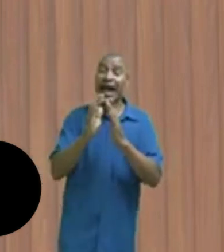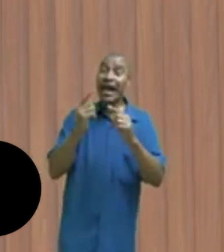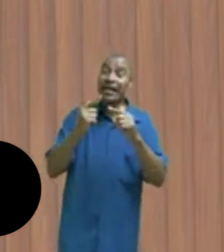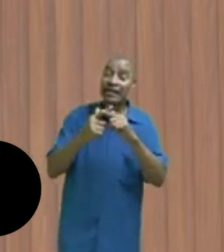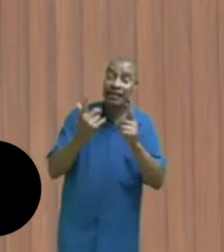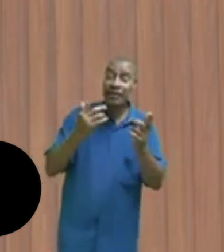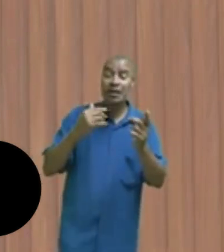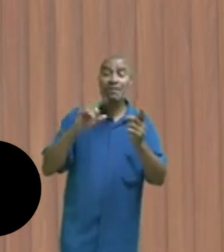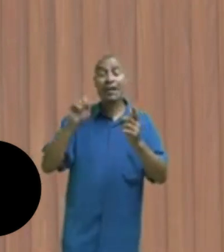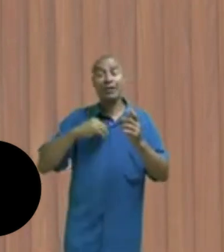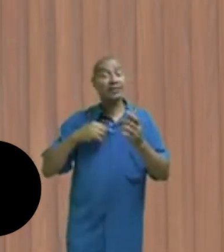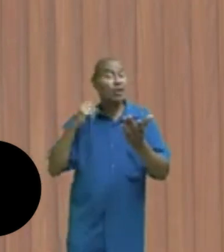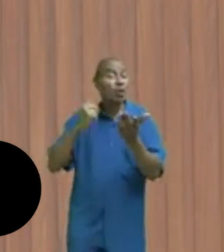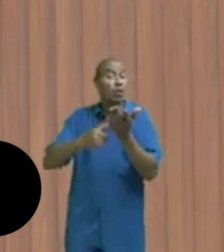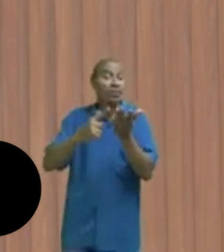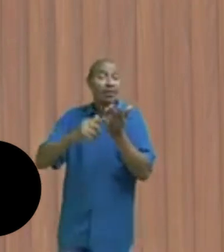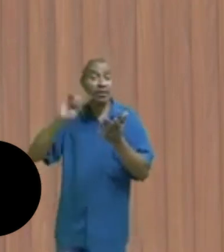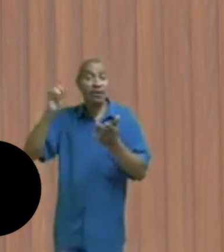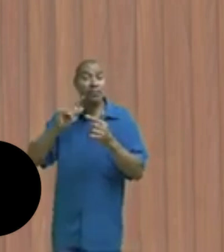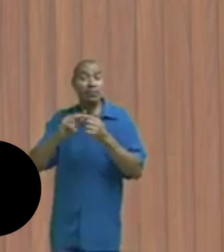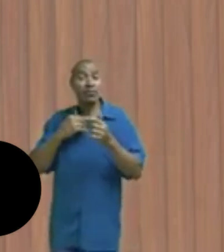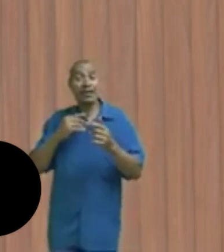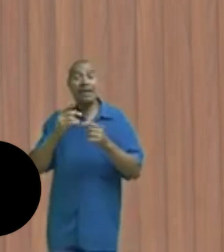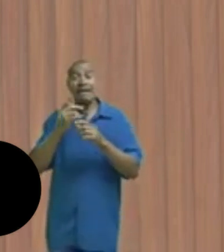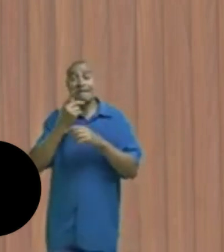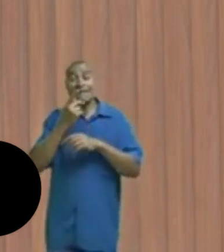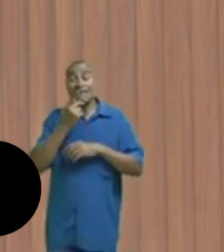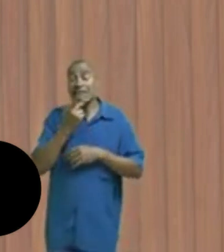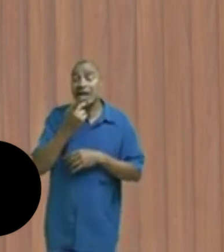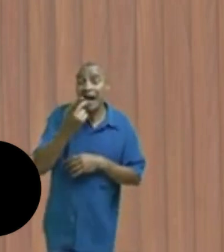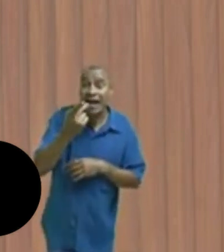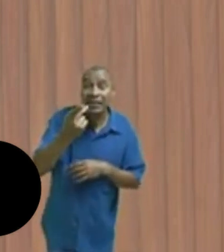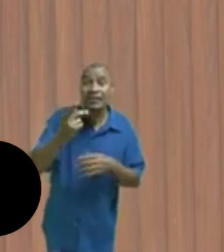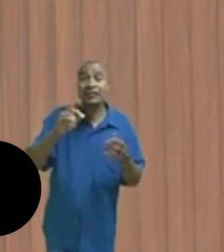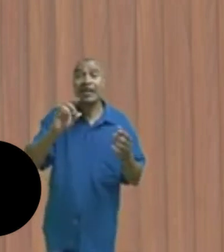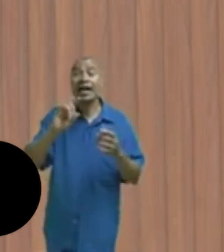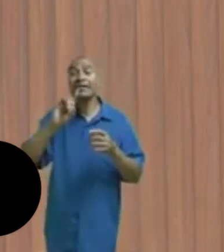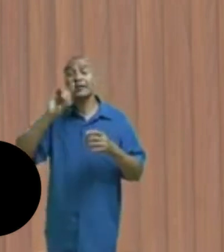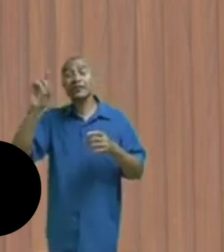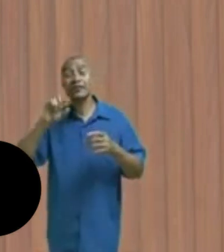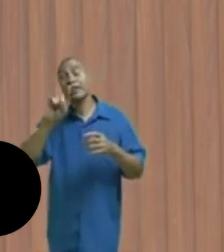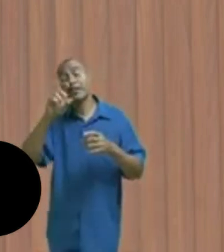Deus impossível, porque ninguém pode falar de Deus se não o conhece.